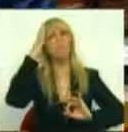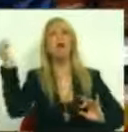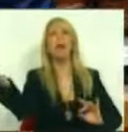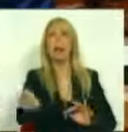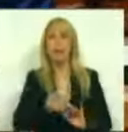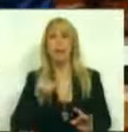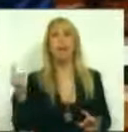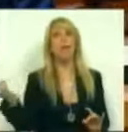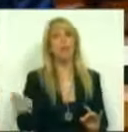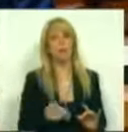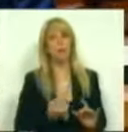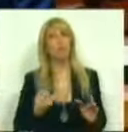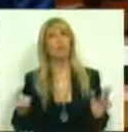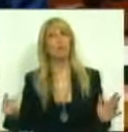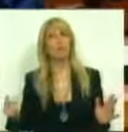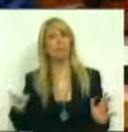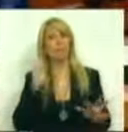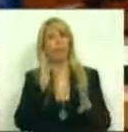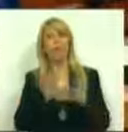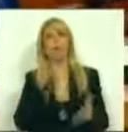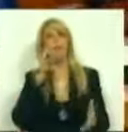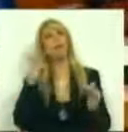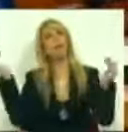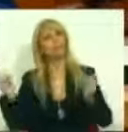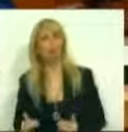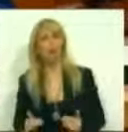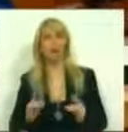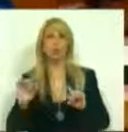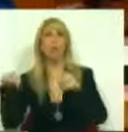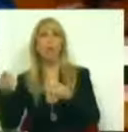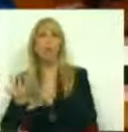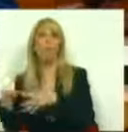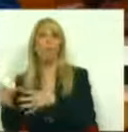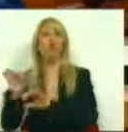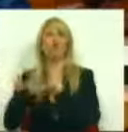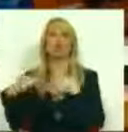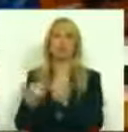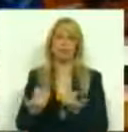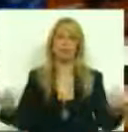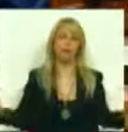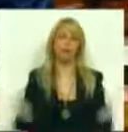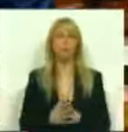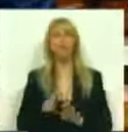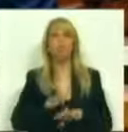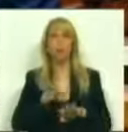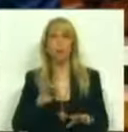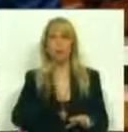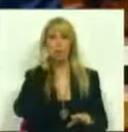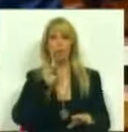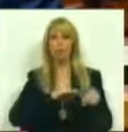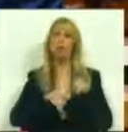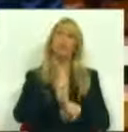lento e muito menos acentuado do que outros blocos comerciais. É, pois, senhoras e senhores deputados, chegada a